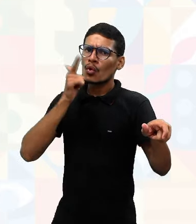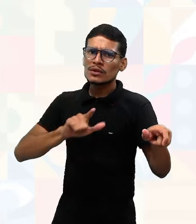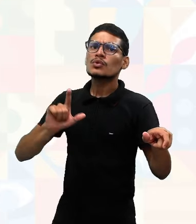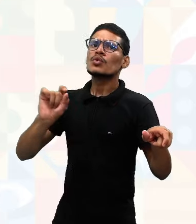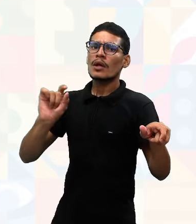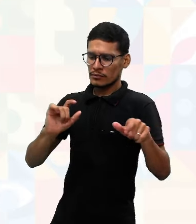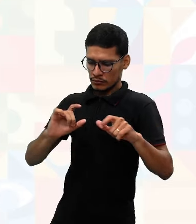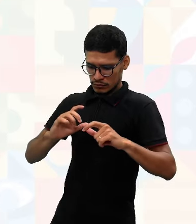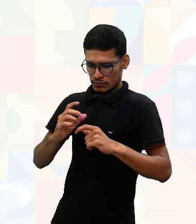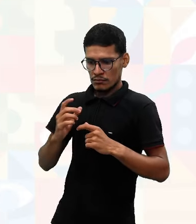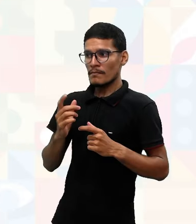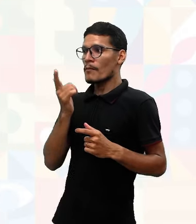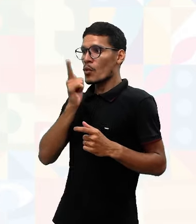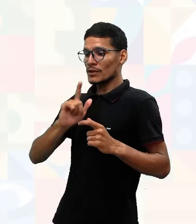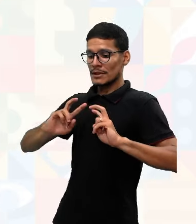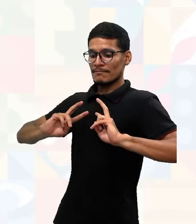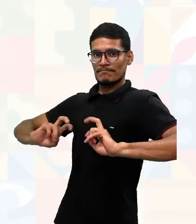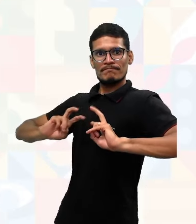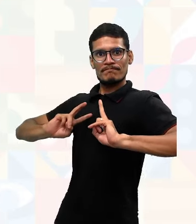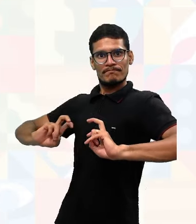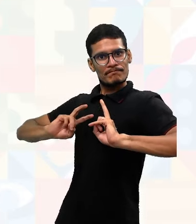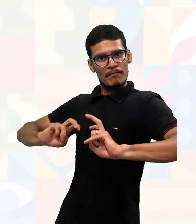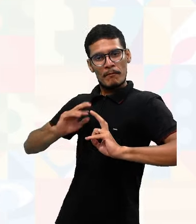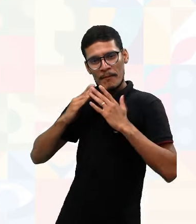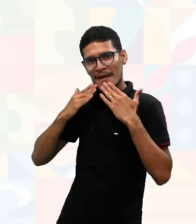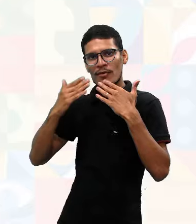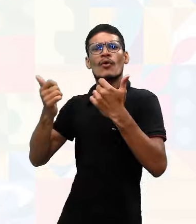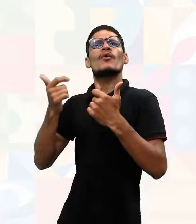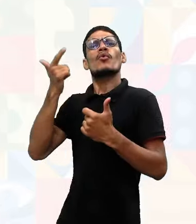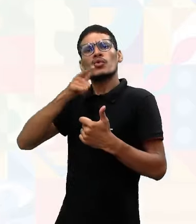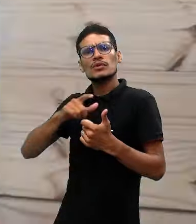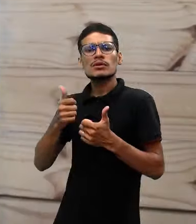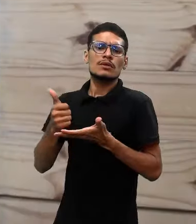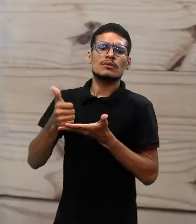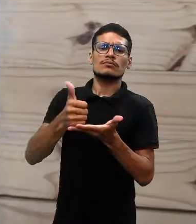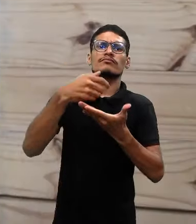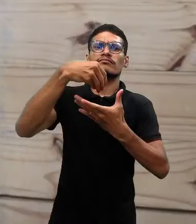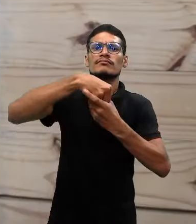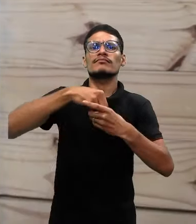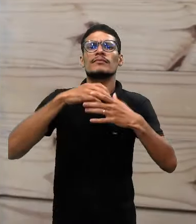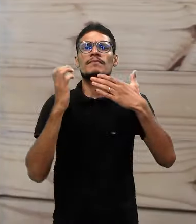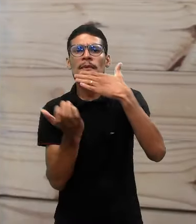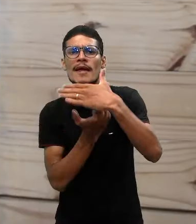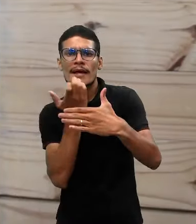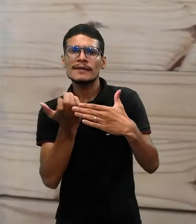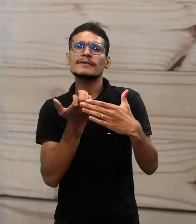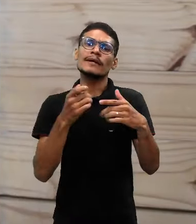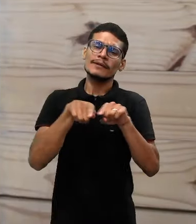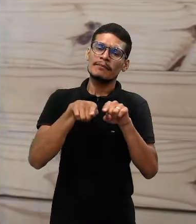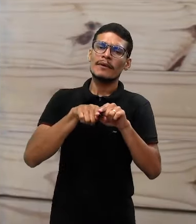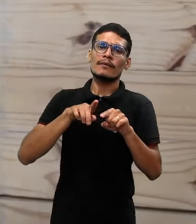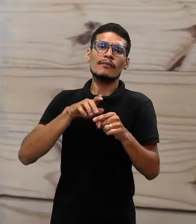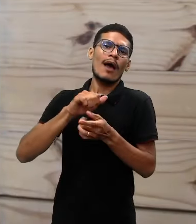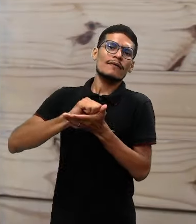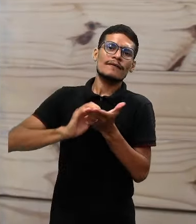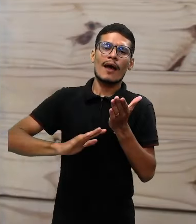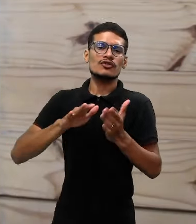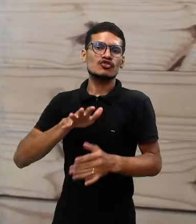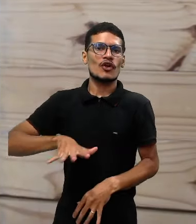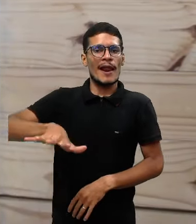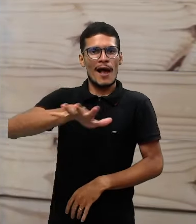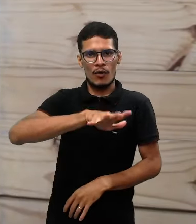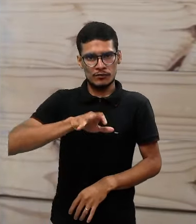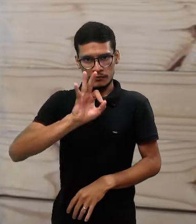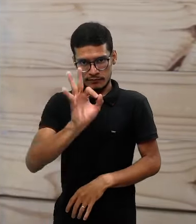possam contribuir de uma forma ativa para a sua empresa, para as suas atividades em geral, tá?